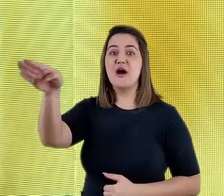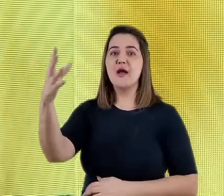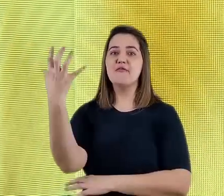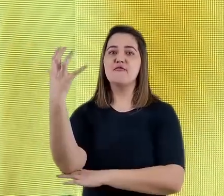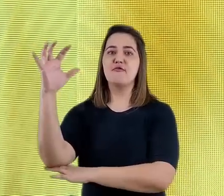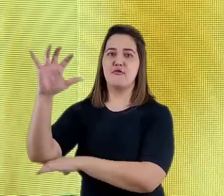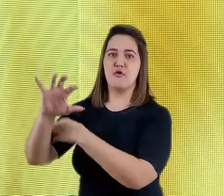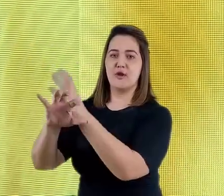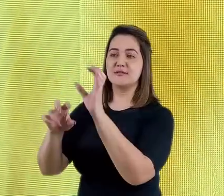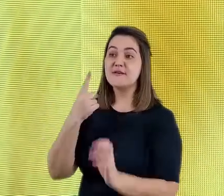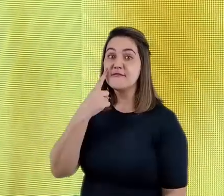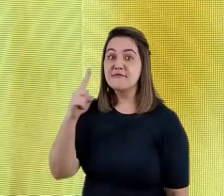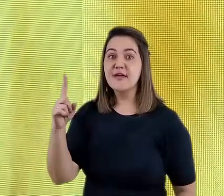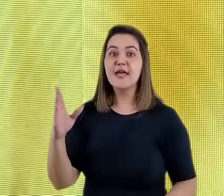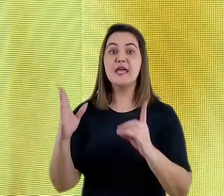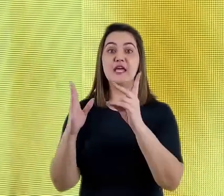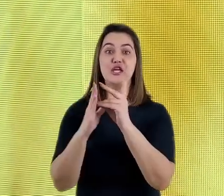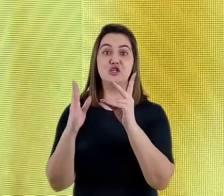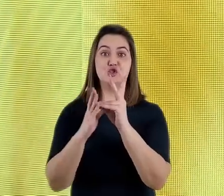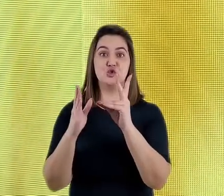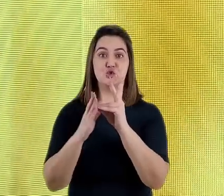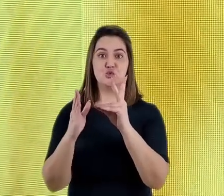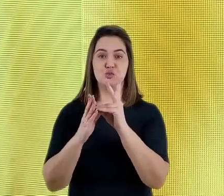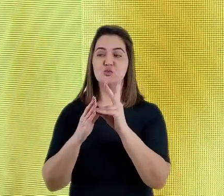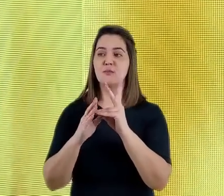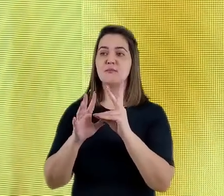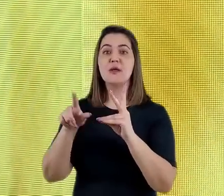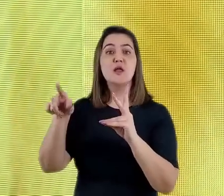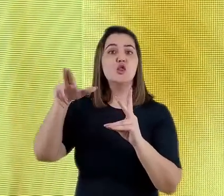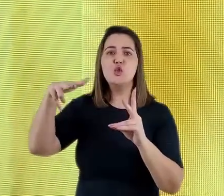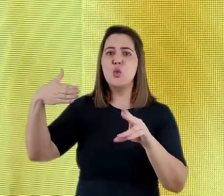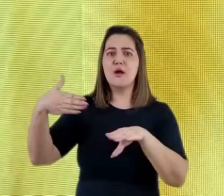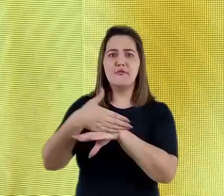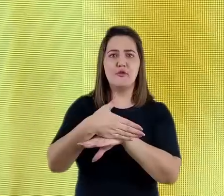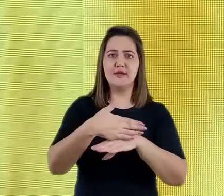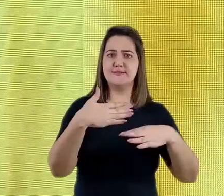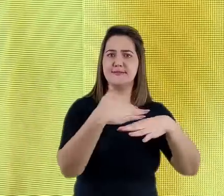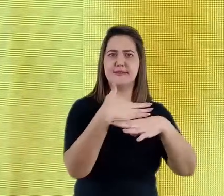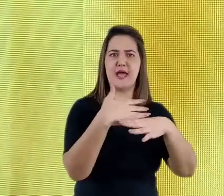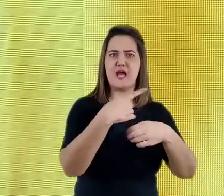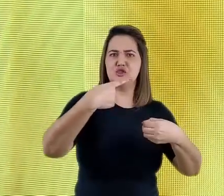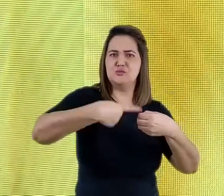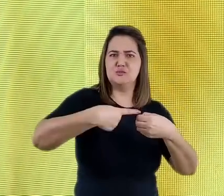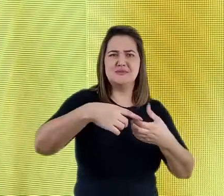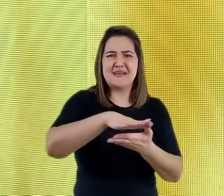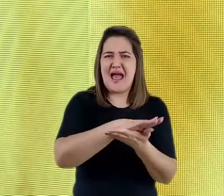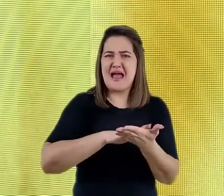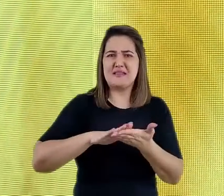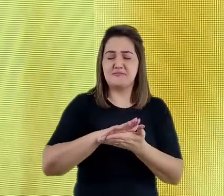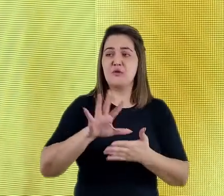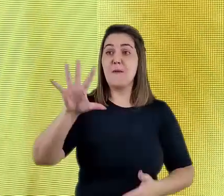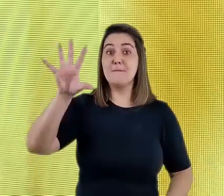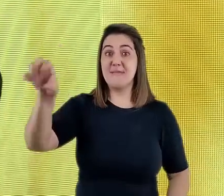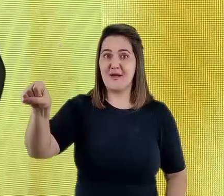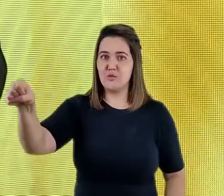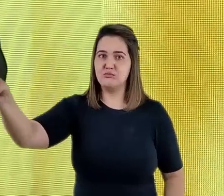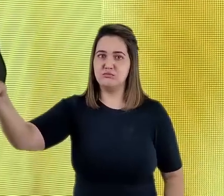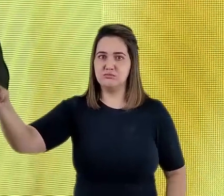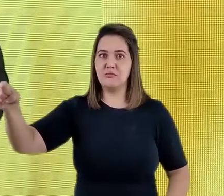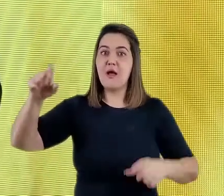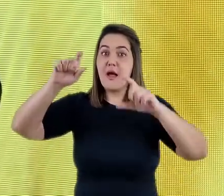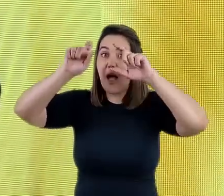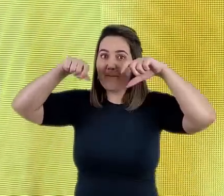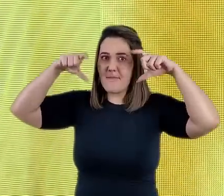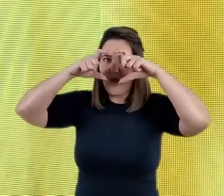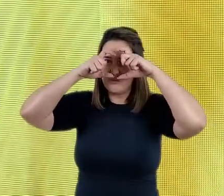índio, tirássemos o índio lá do meio da floresta, da selva, um índio que nunca viu a civilização, imagine